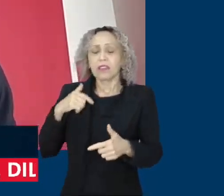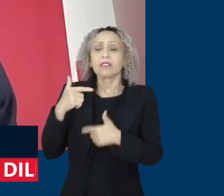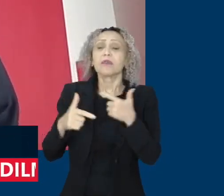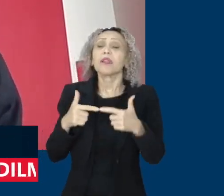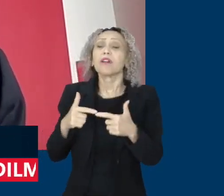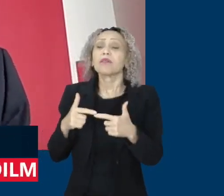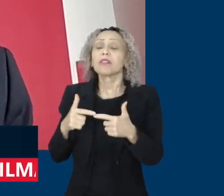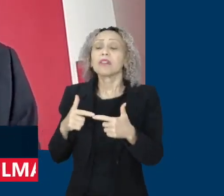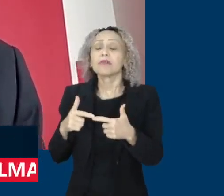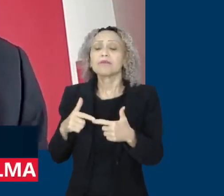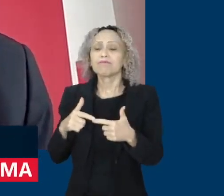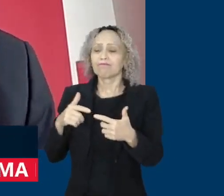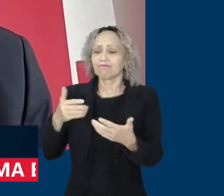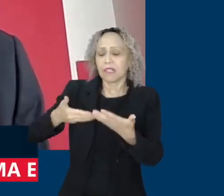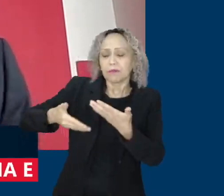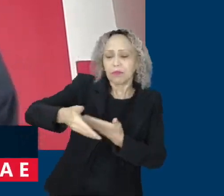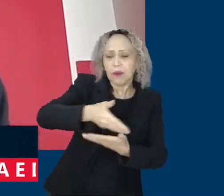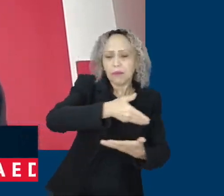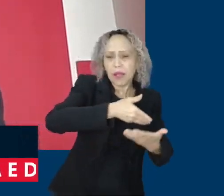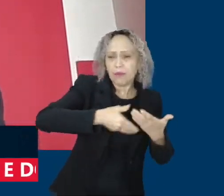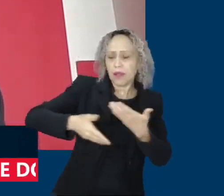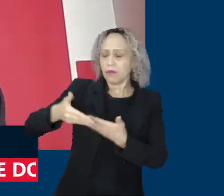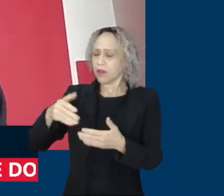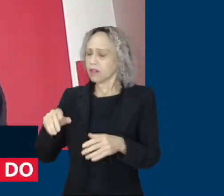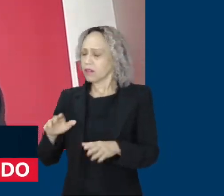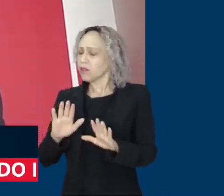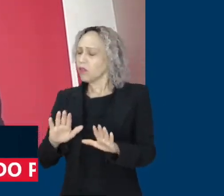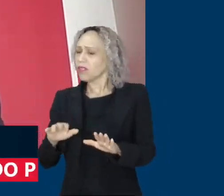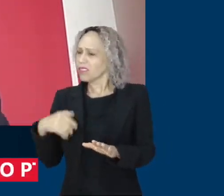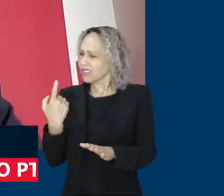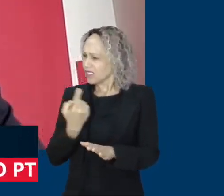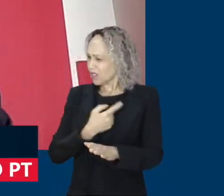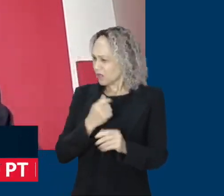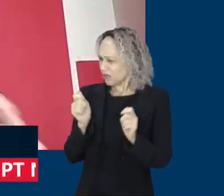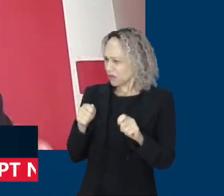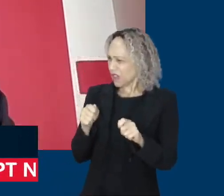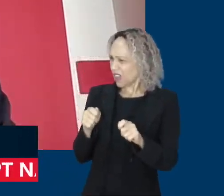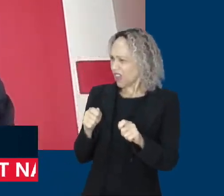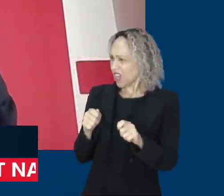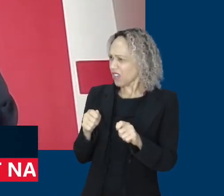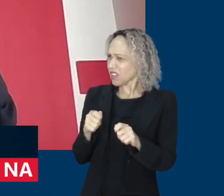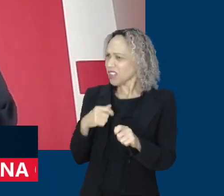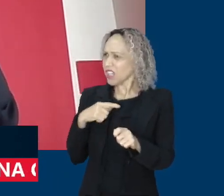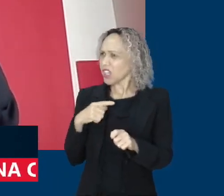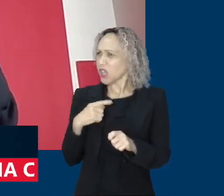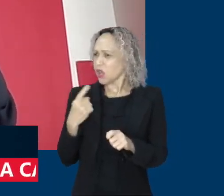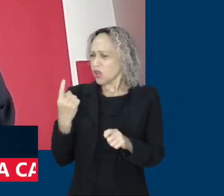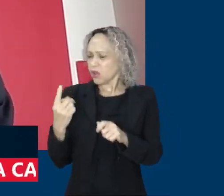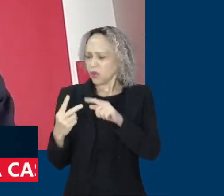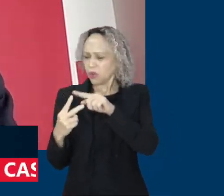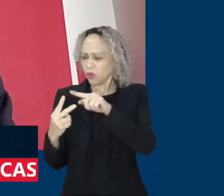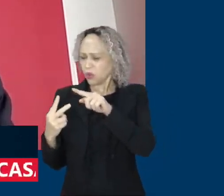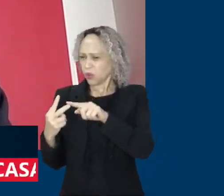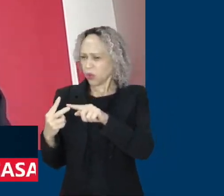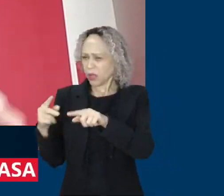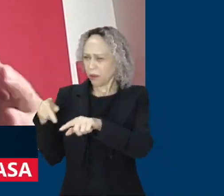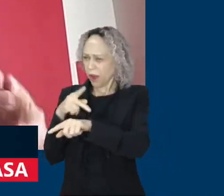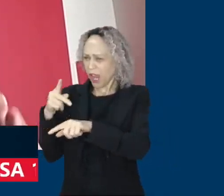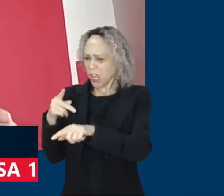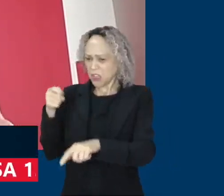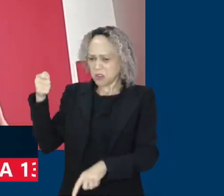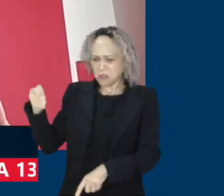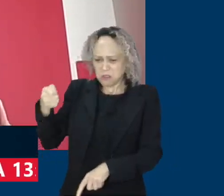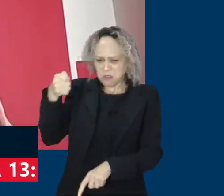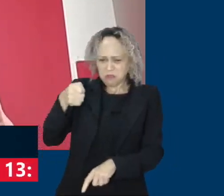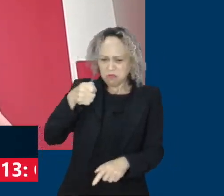situação onde havia 2 potências que comandavam o mundo. Por isso que eu quero fazer uma observação lateral, mas tem a ver, por isso